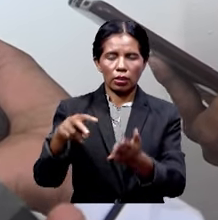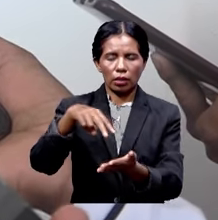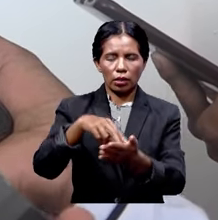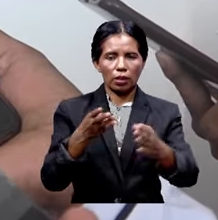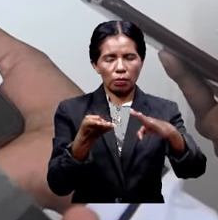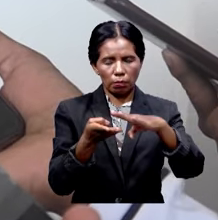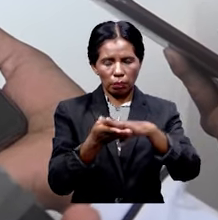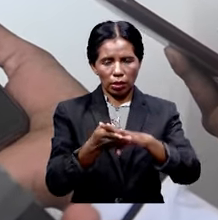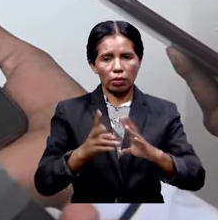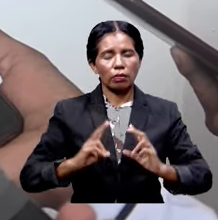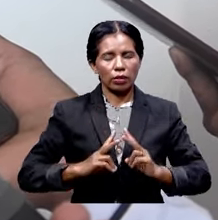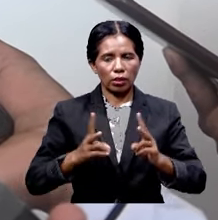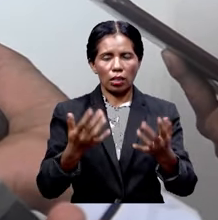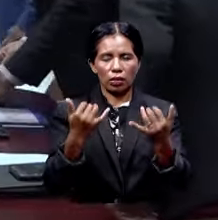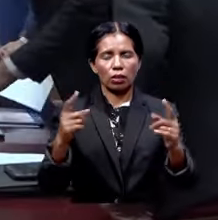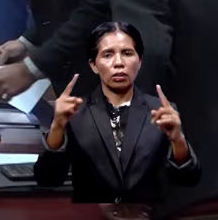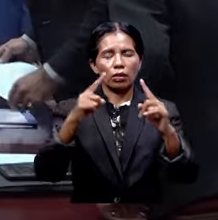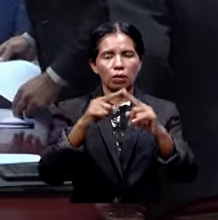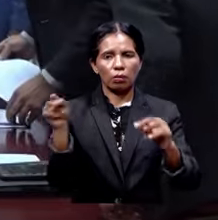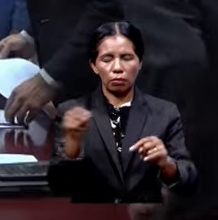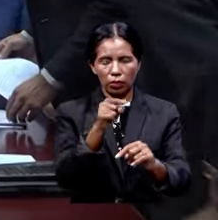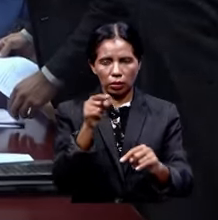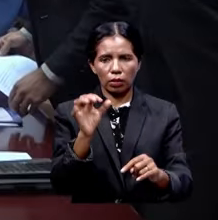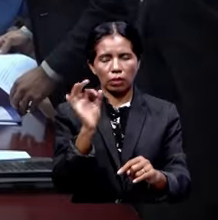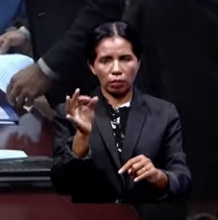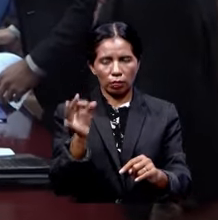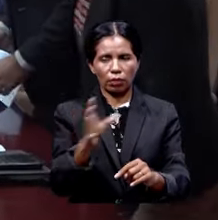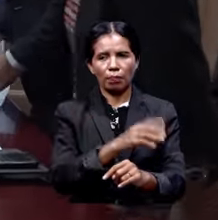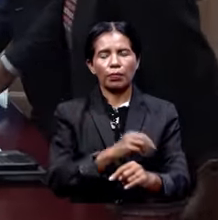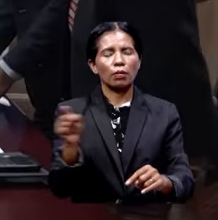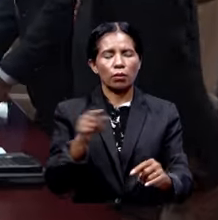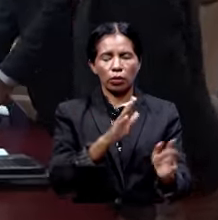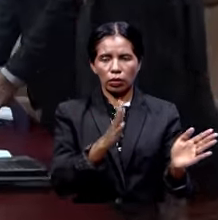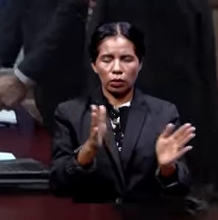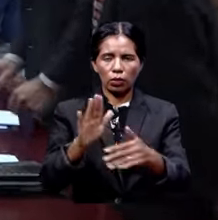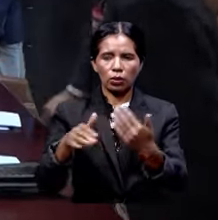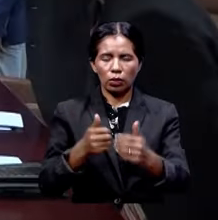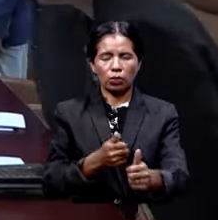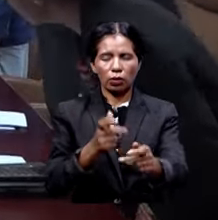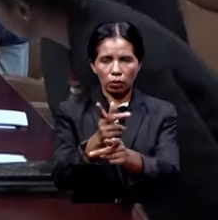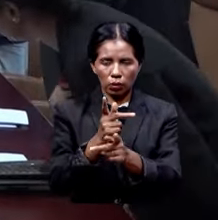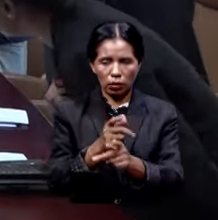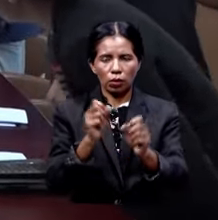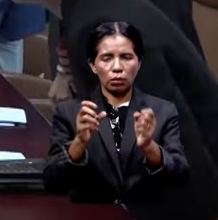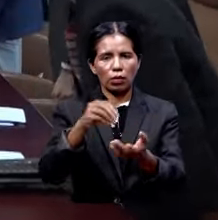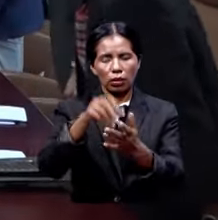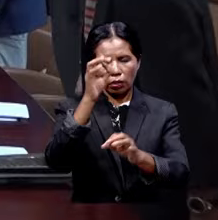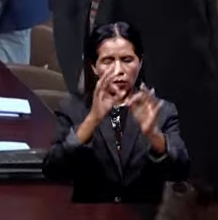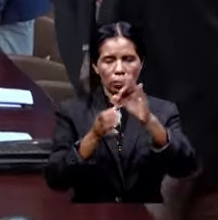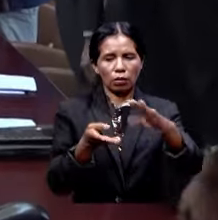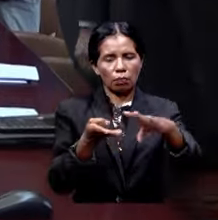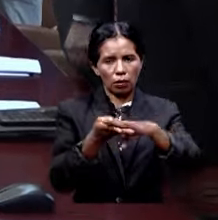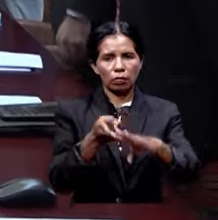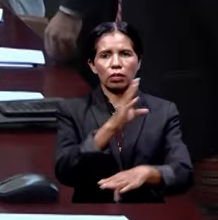Banco Veteranos, Nian, da Daunê, Toona, por cento, Sianulu, no processo roto, sei lá o cuidado, o de Bele Garante, Banco de